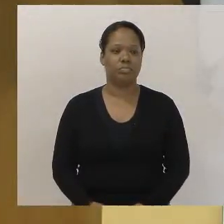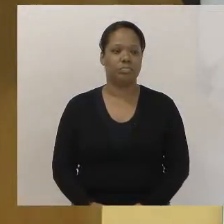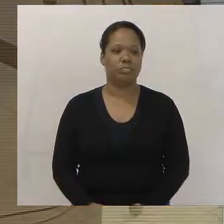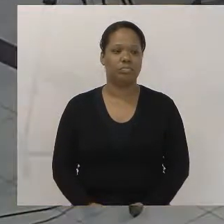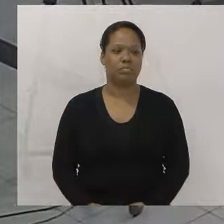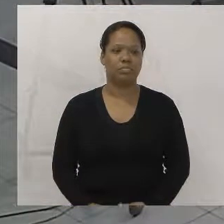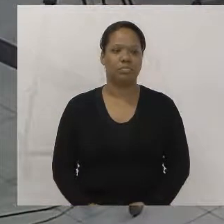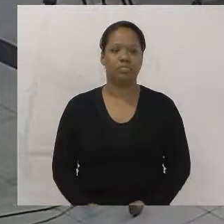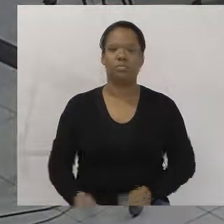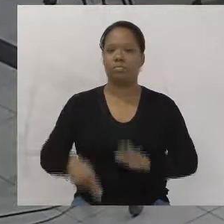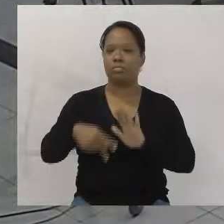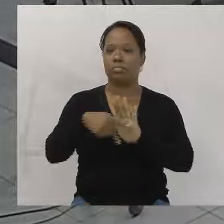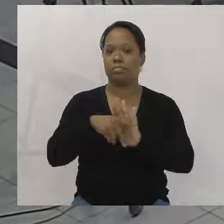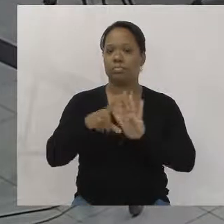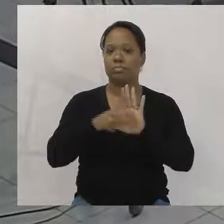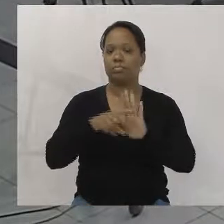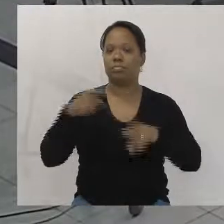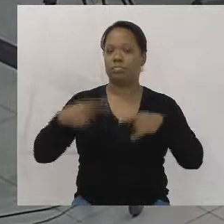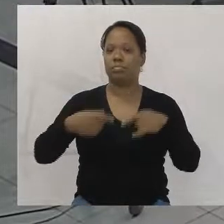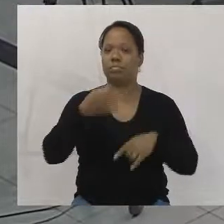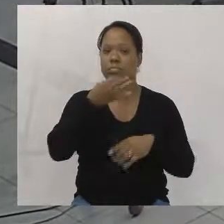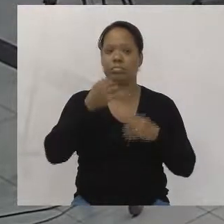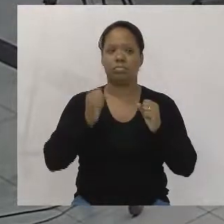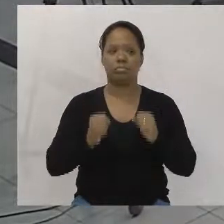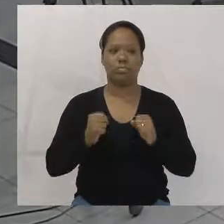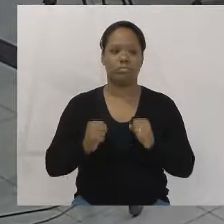o projeto continua em discussão